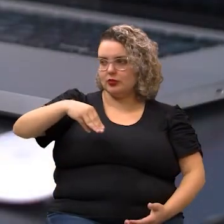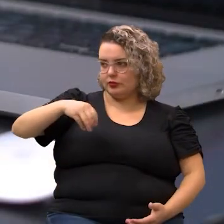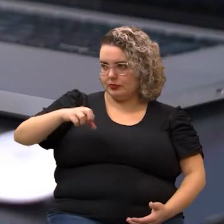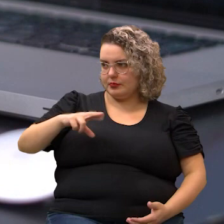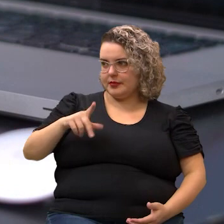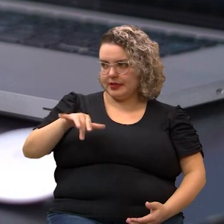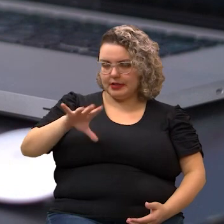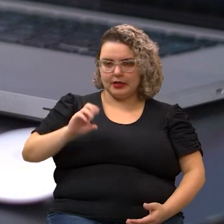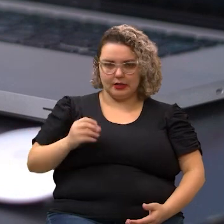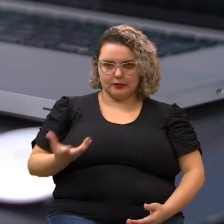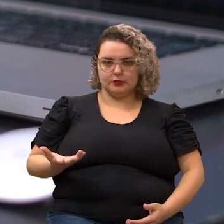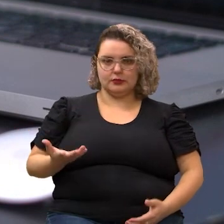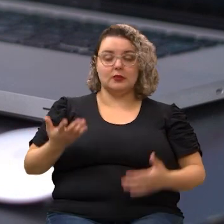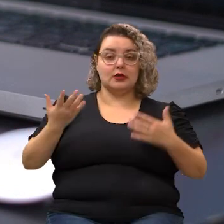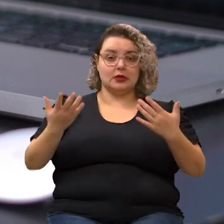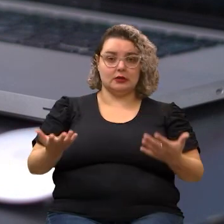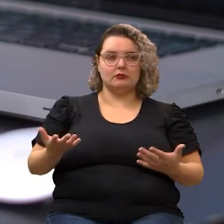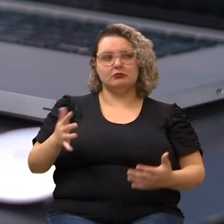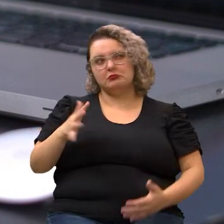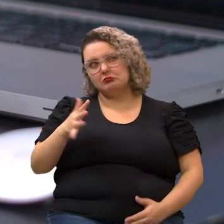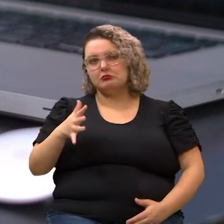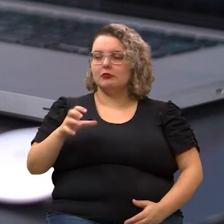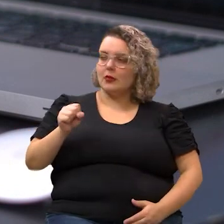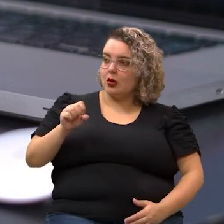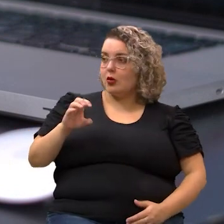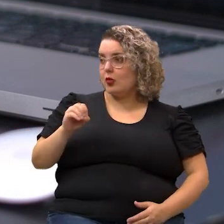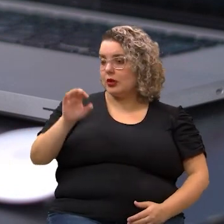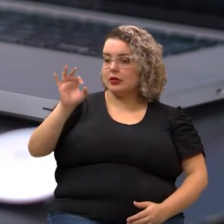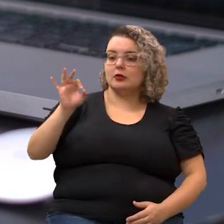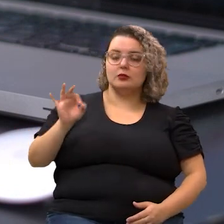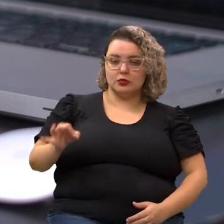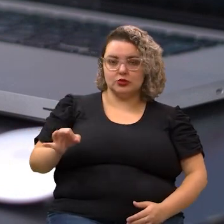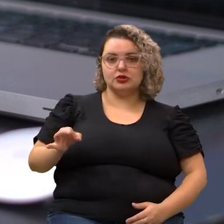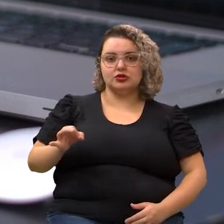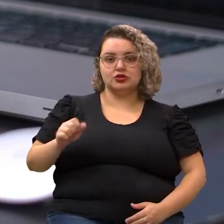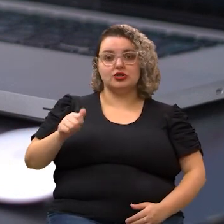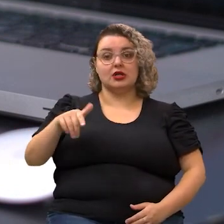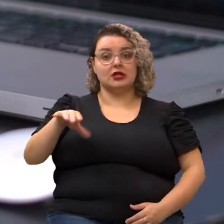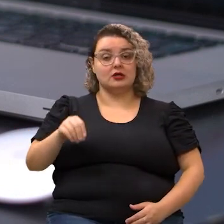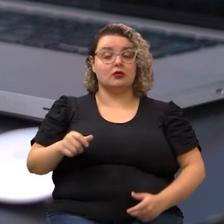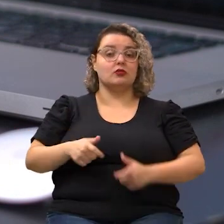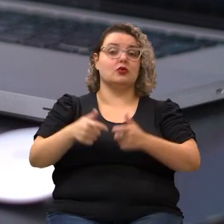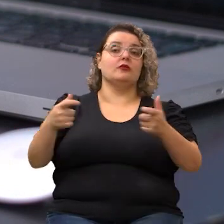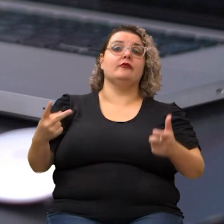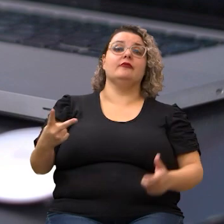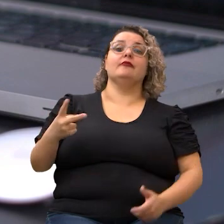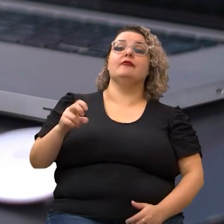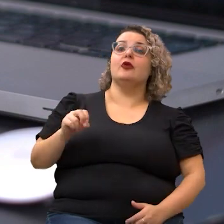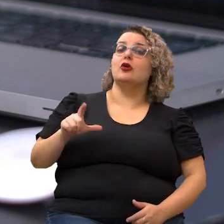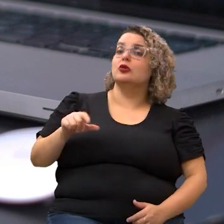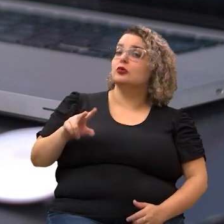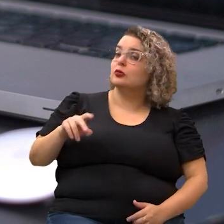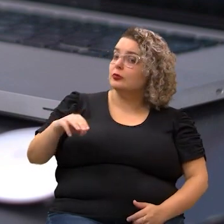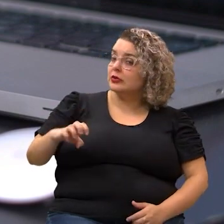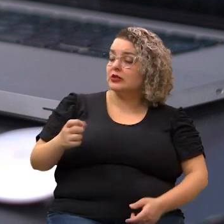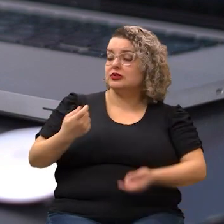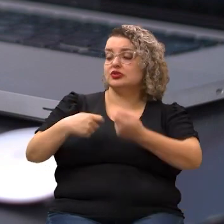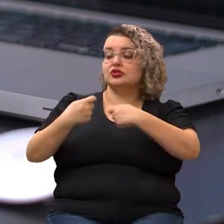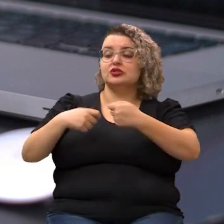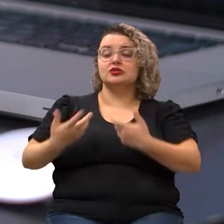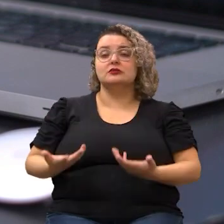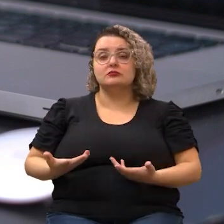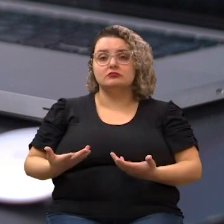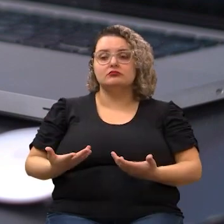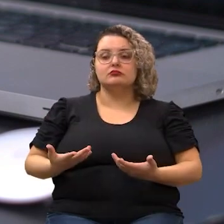mercado. Então, em torno de 80% das ações com maior volume de negociação fazem